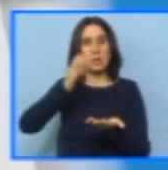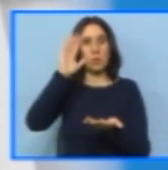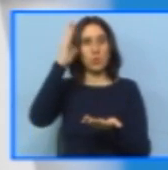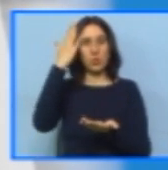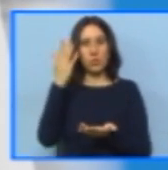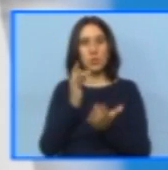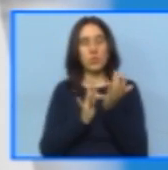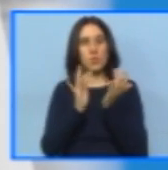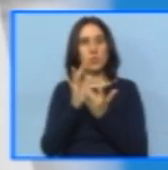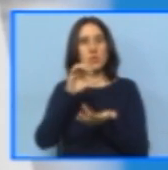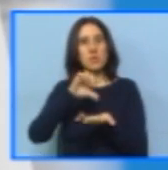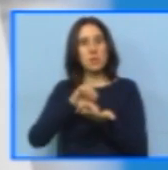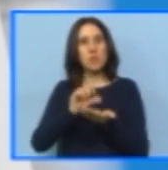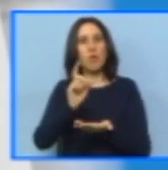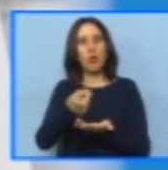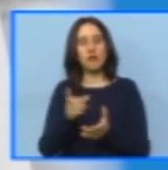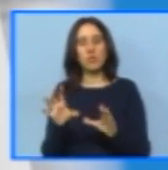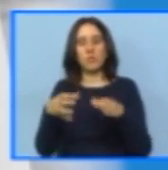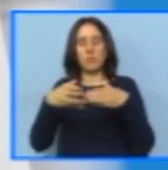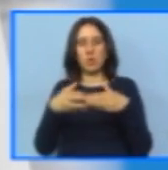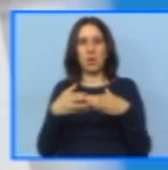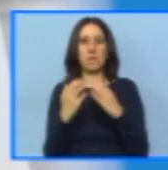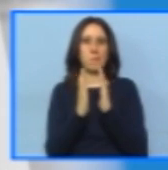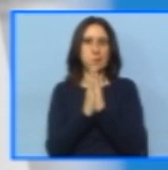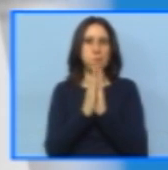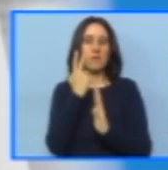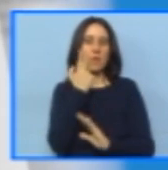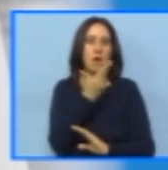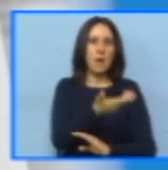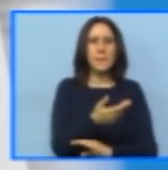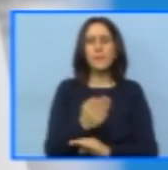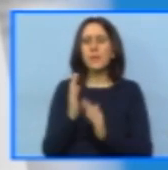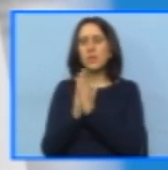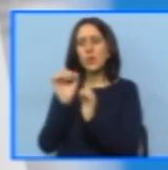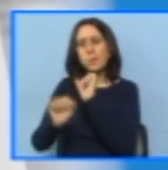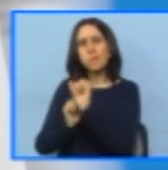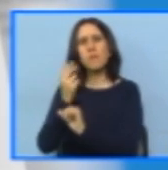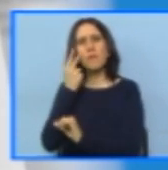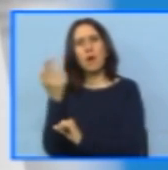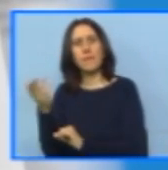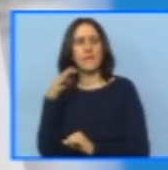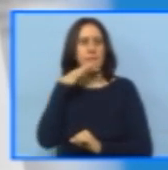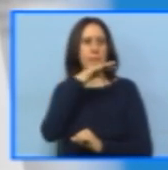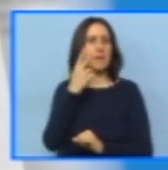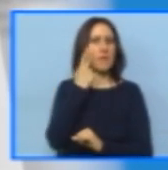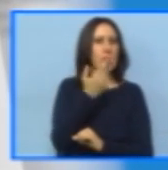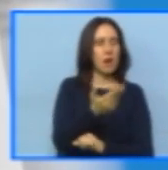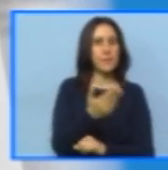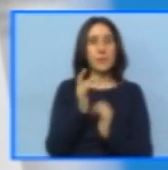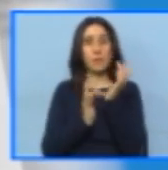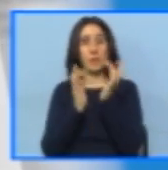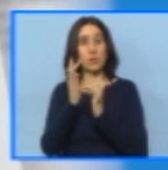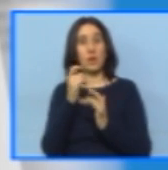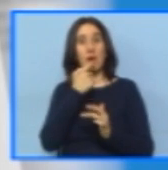estar no centro da vida de uma comunidade paroquial, da vida de uma comunidade religiosa, da vida de uma família. E é Cristo que tem que